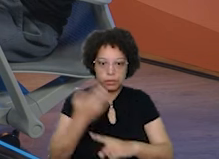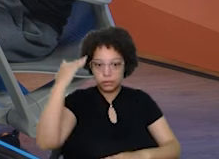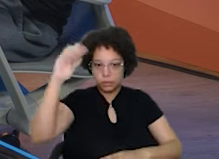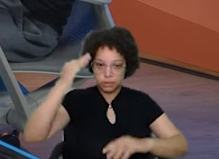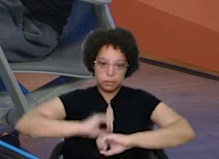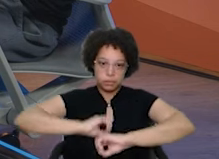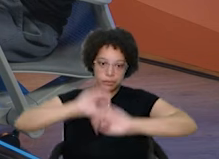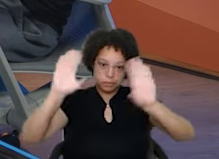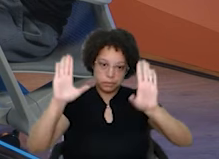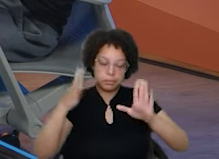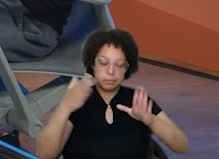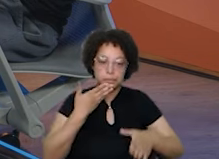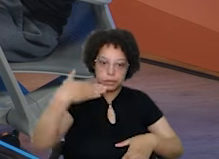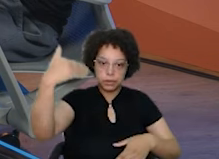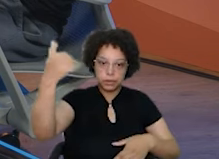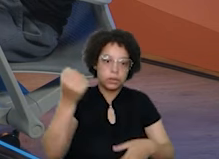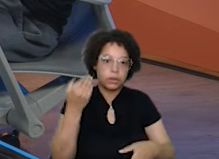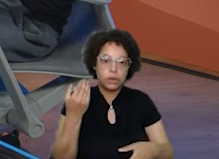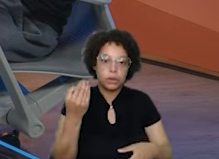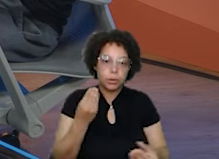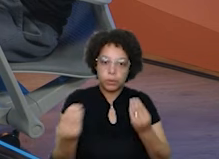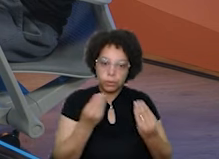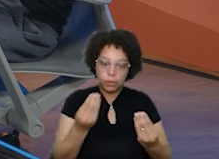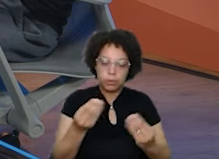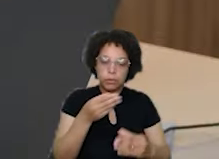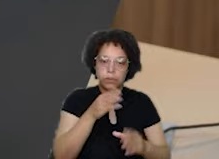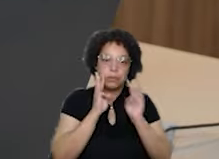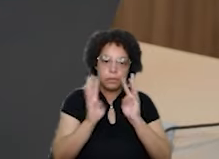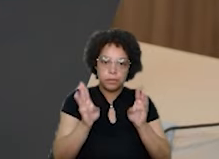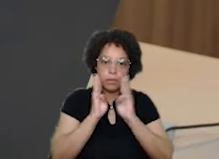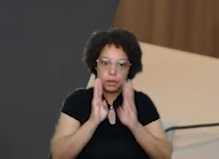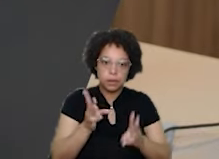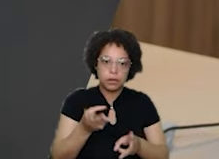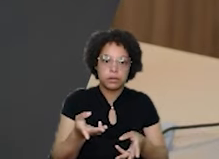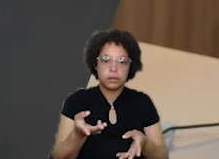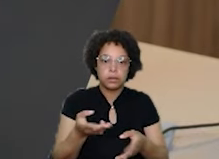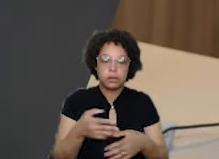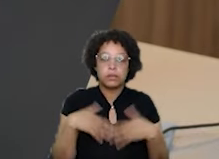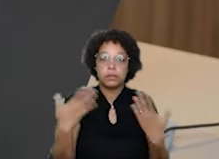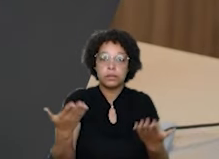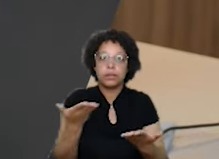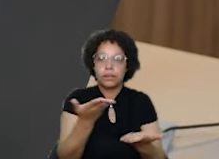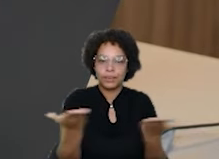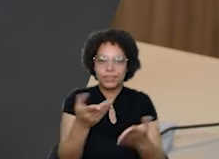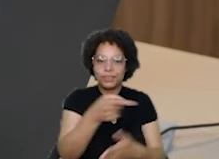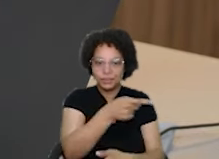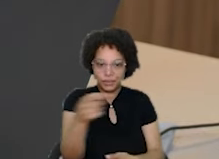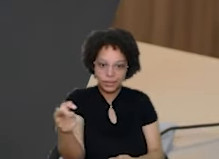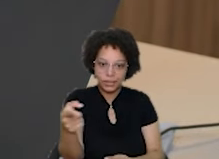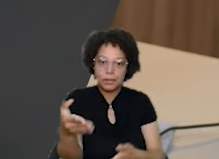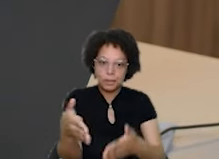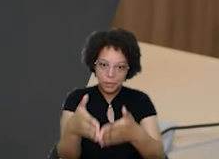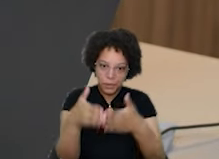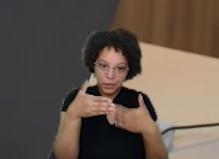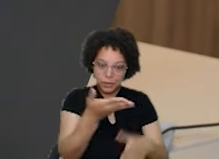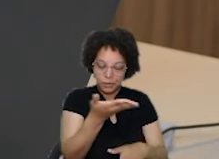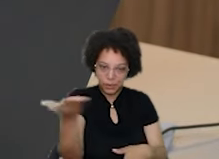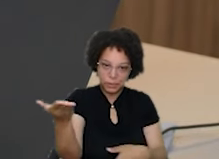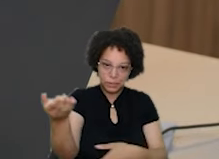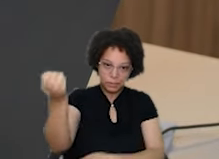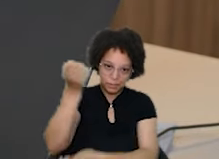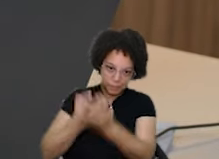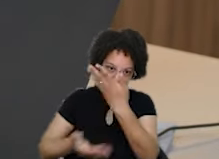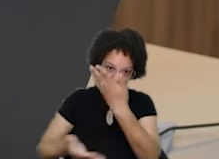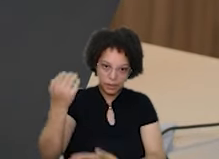é tudo isso né Essa questão do marketing digital então agora com vocês aí eu peço para vocês né darem aí